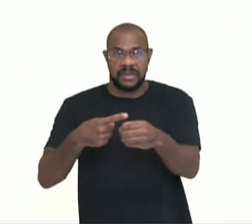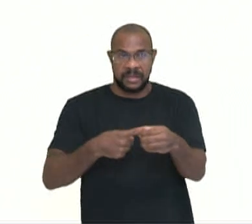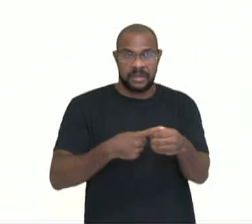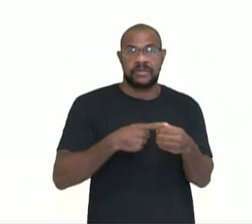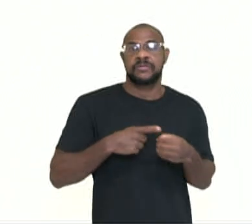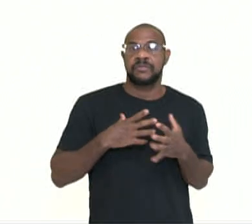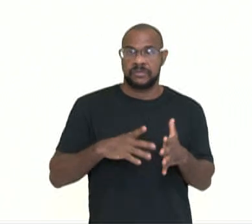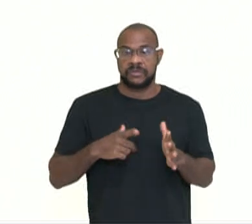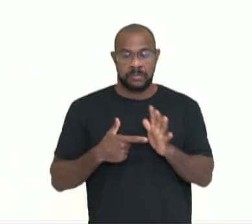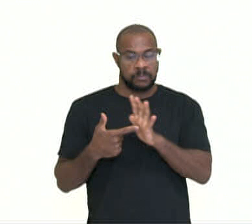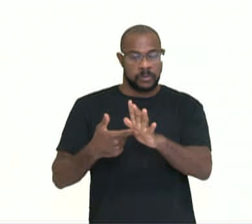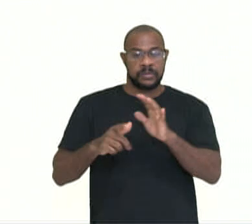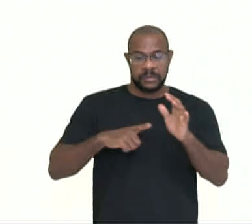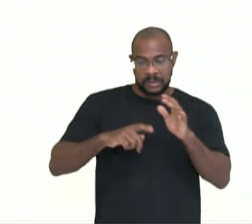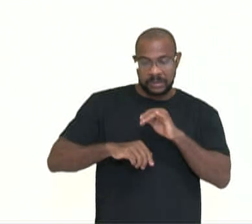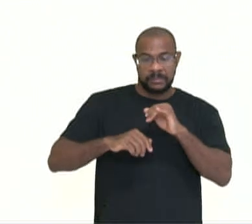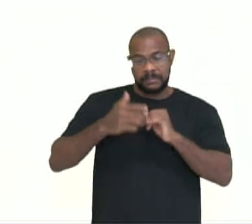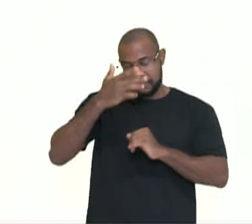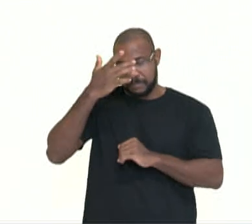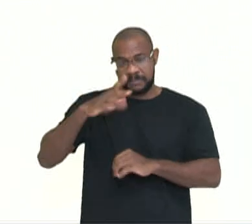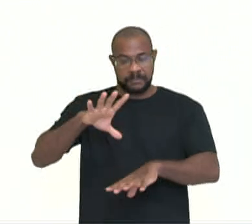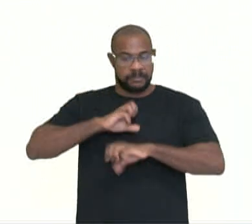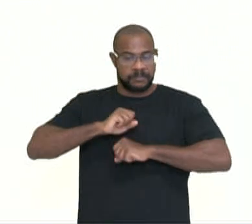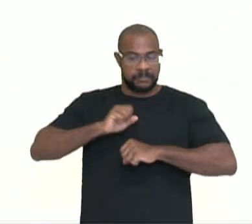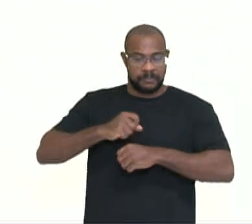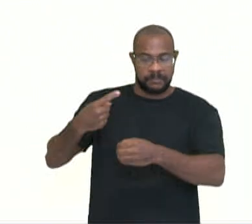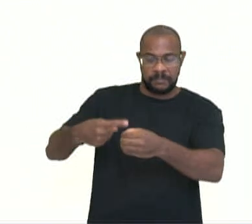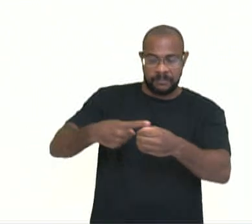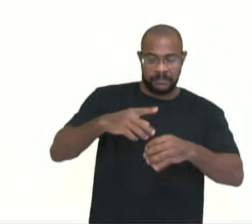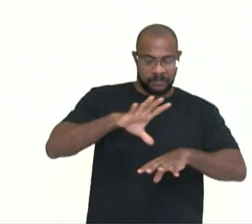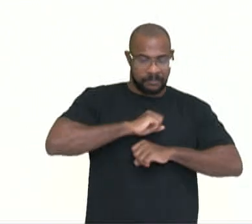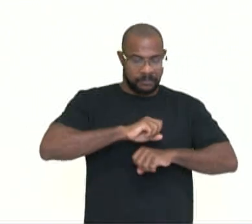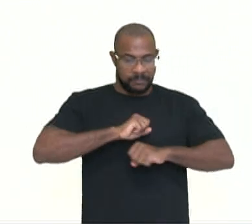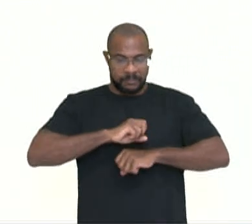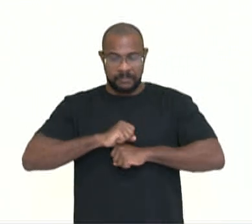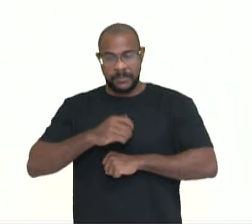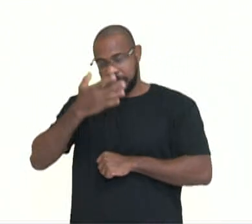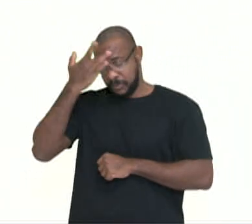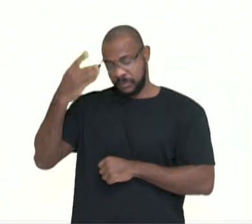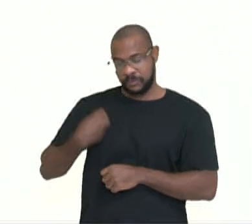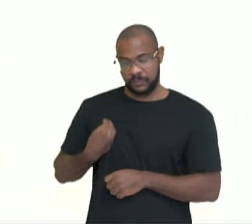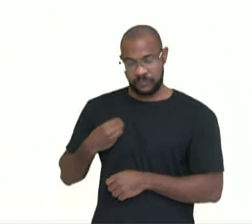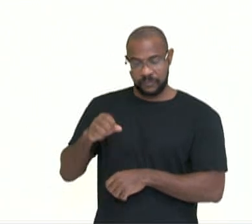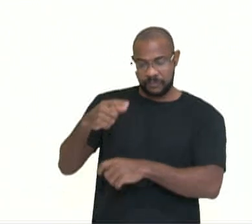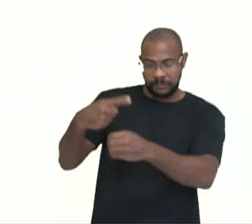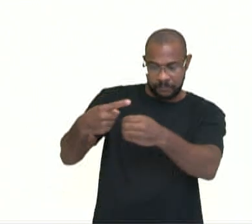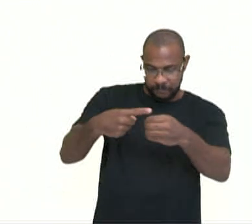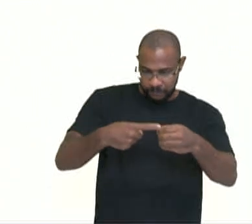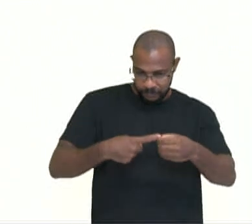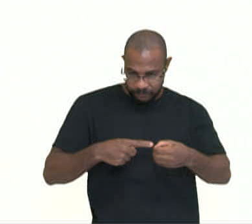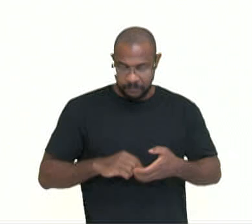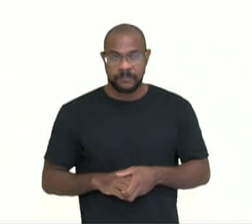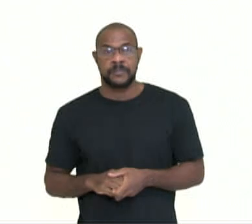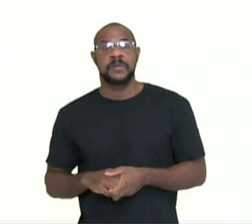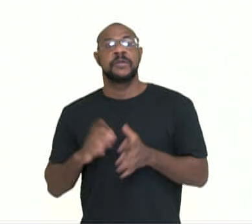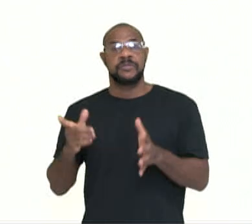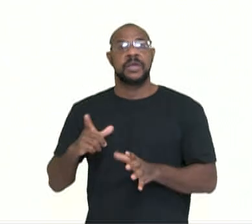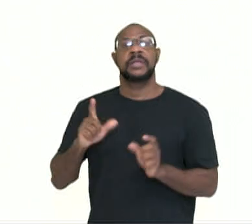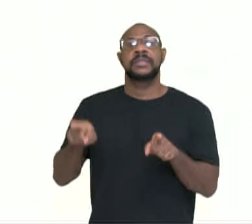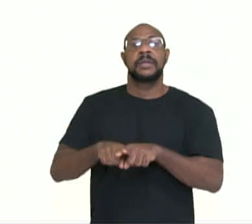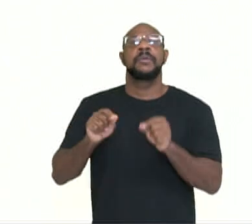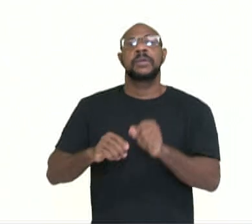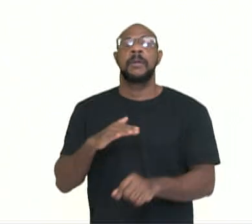16. 6 pessoas morreram por dengue em 5 cidades. Segundo o relatório, o estado tem 37 notificações de Zika